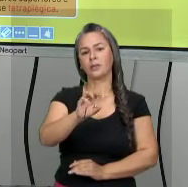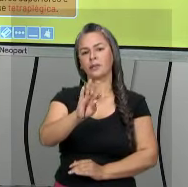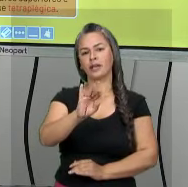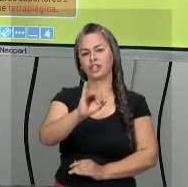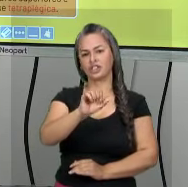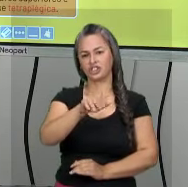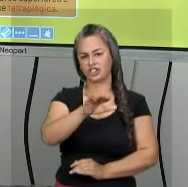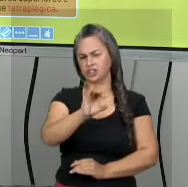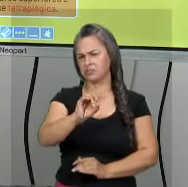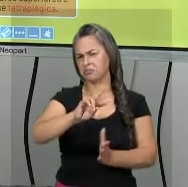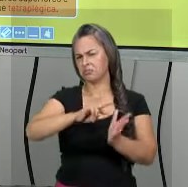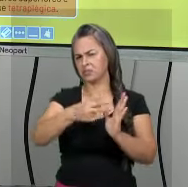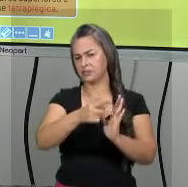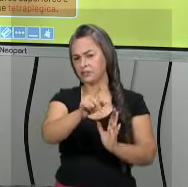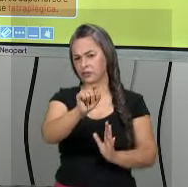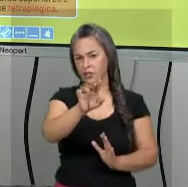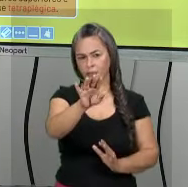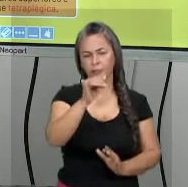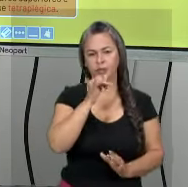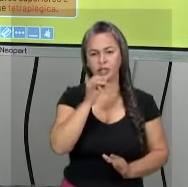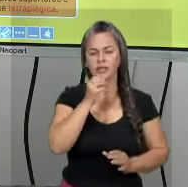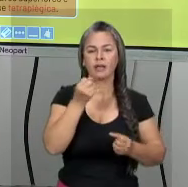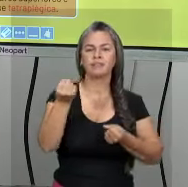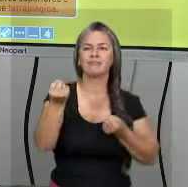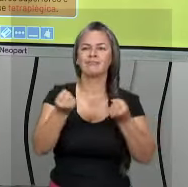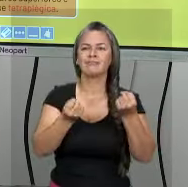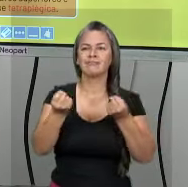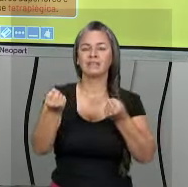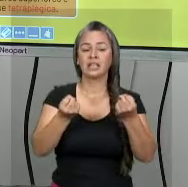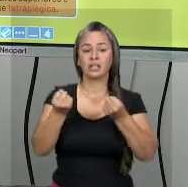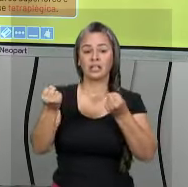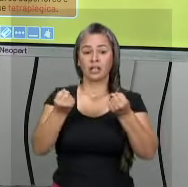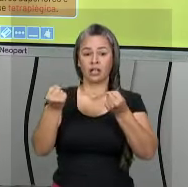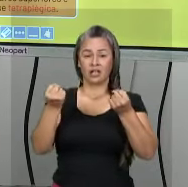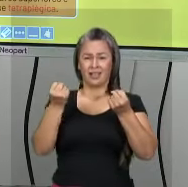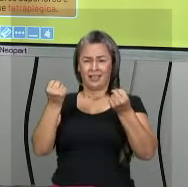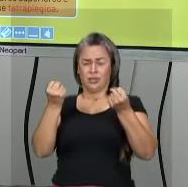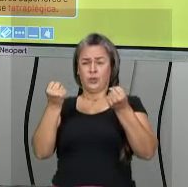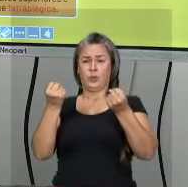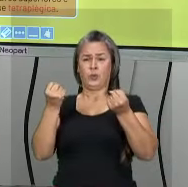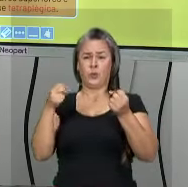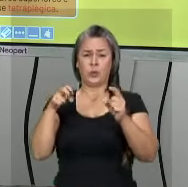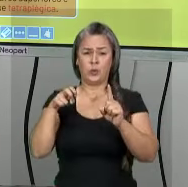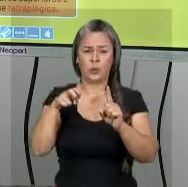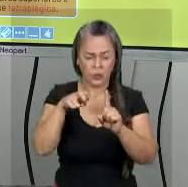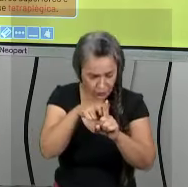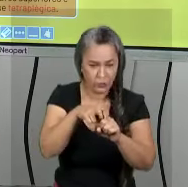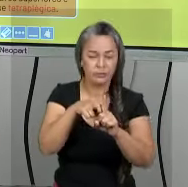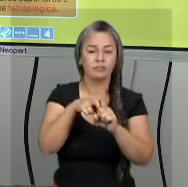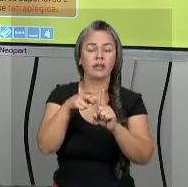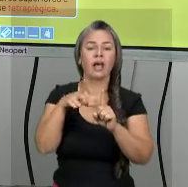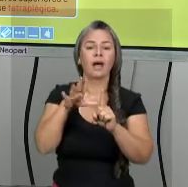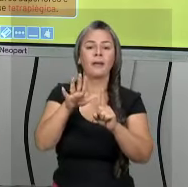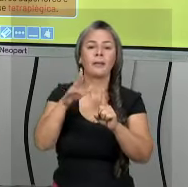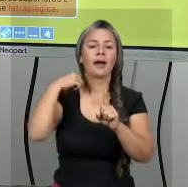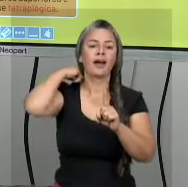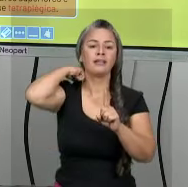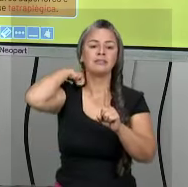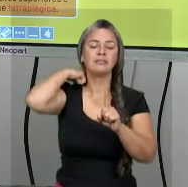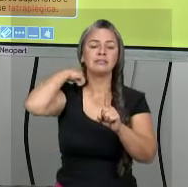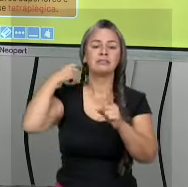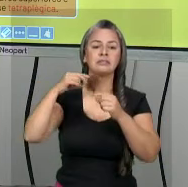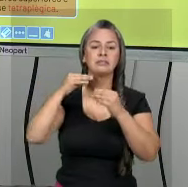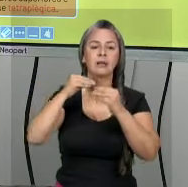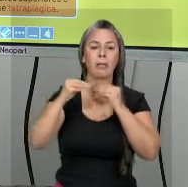pessoa sofre um acidente de trânsito e tem um forte baque com a coluna. E aí, infelizmente, isso pode